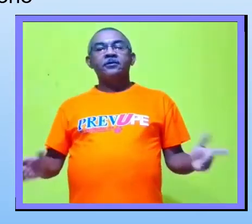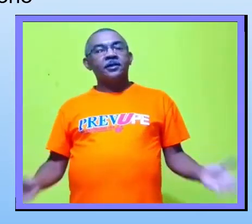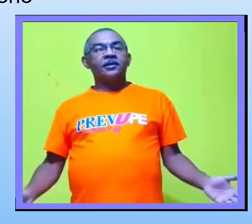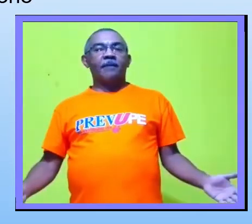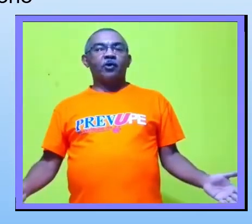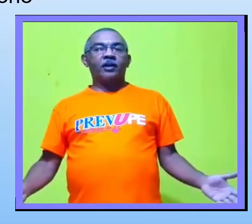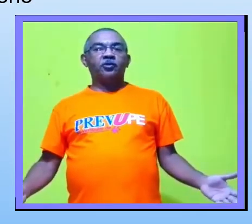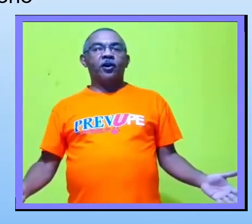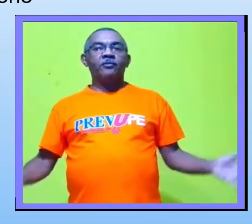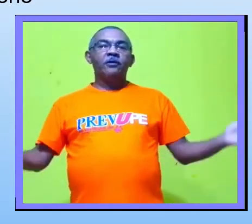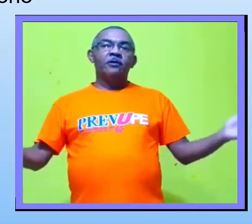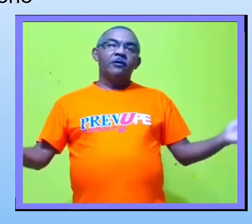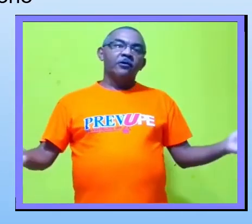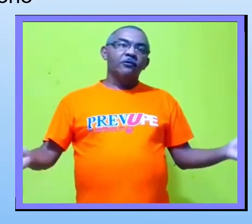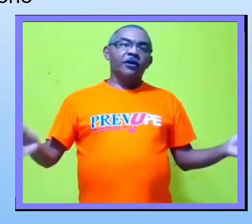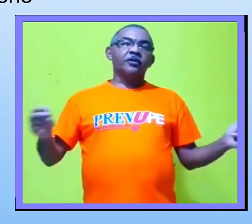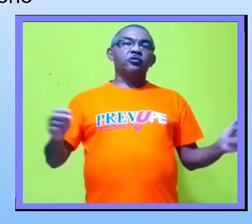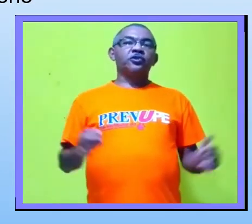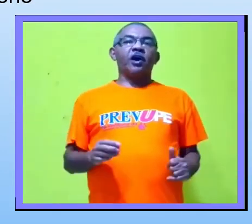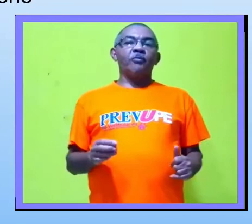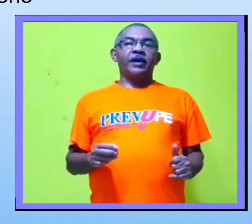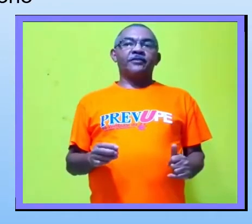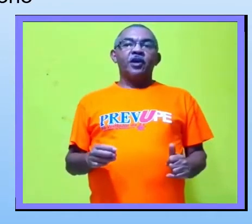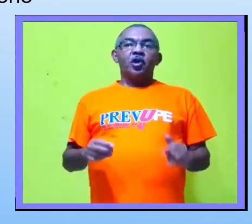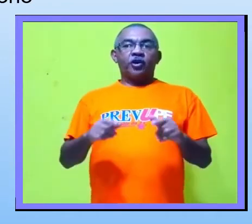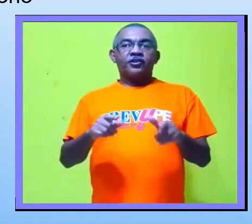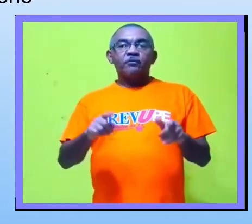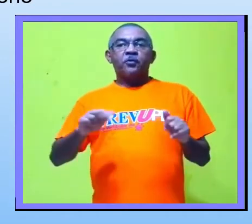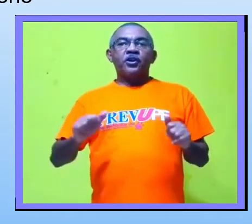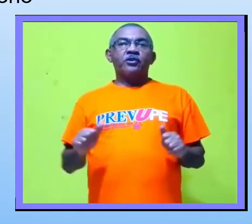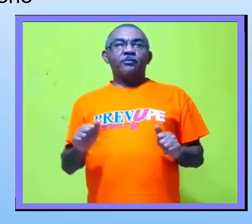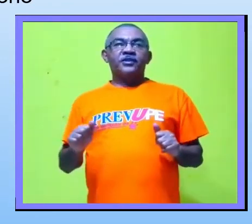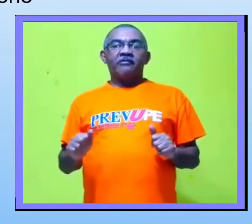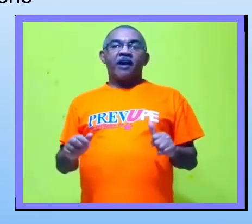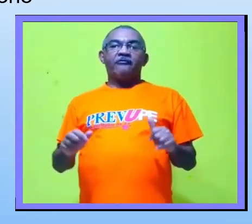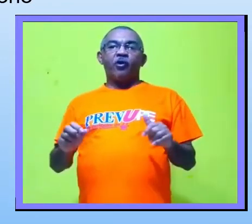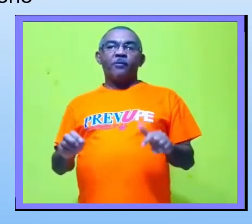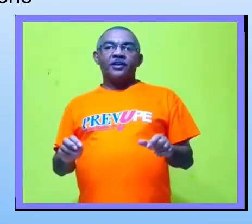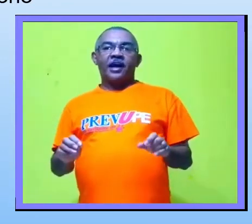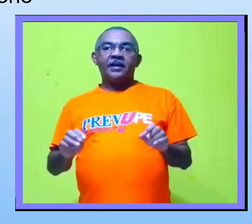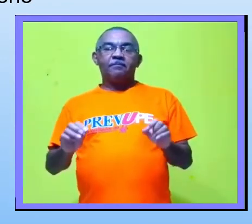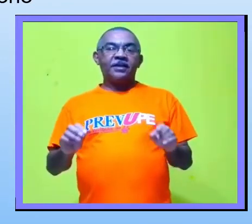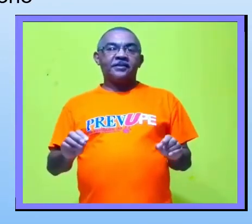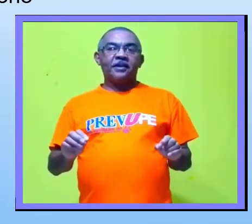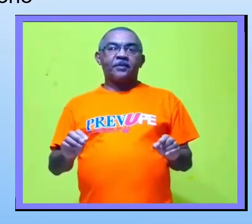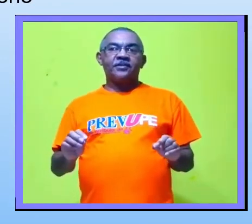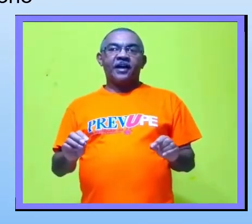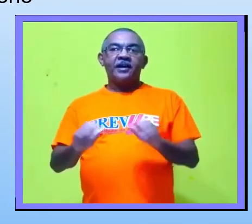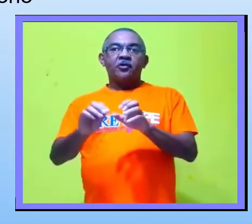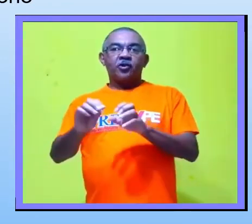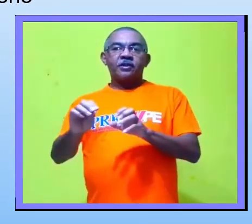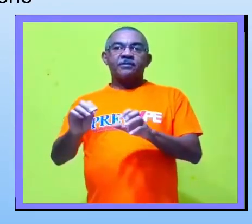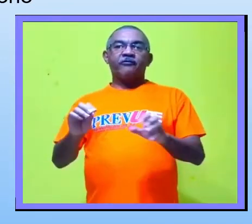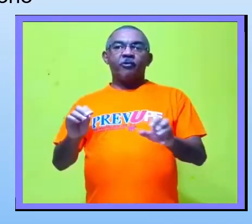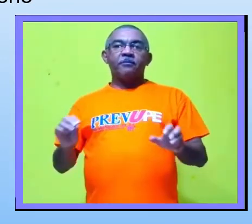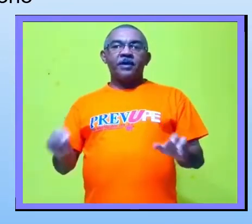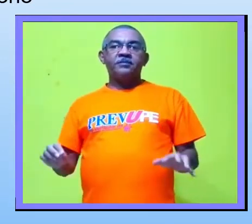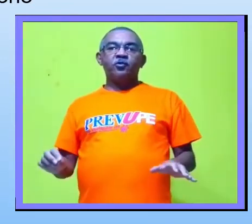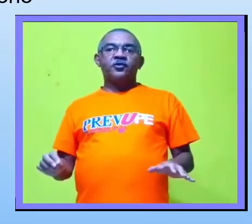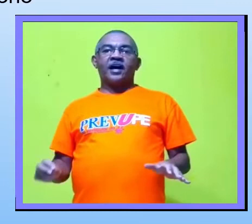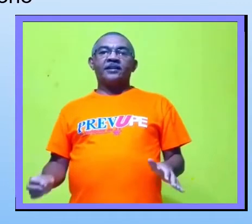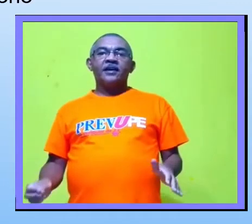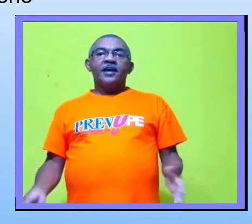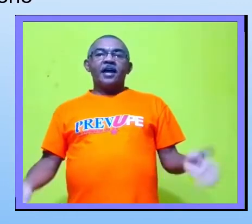utilizado, tanto em laboratório quanto industrialmente. Nós estamos podendo observar a fórmula dele aí, bem simples, né? Nós temos a fórmula